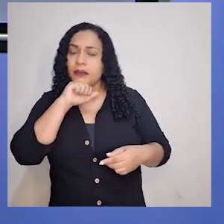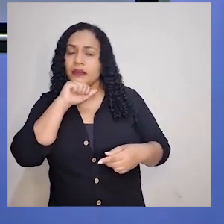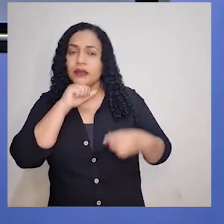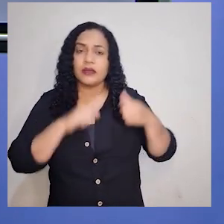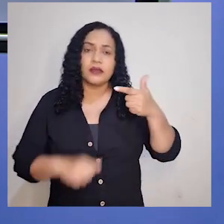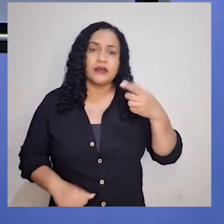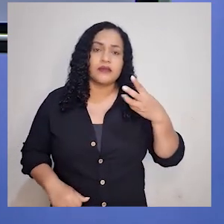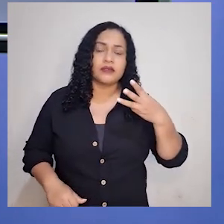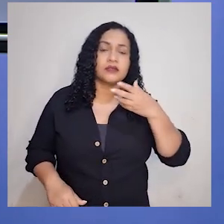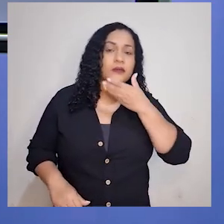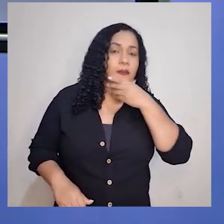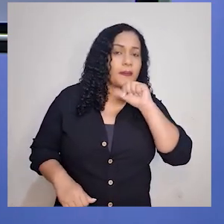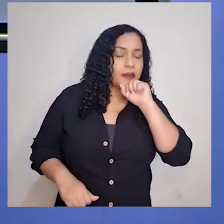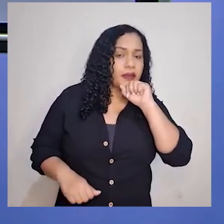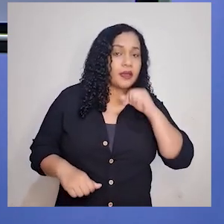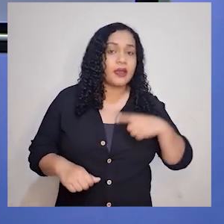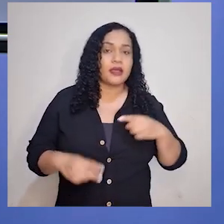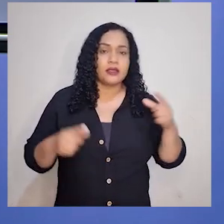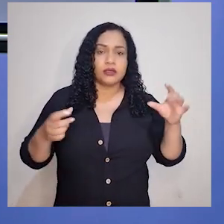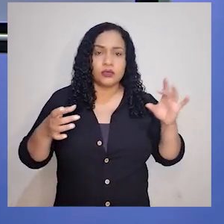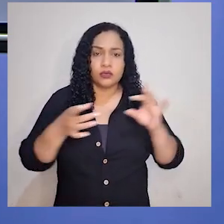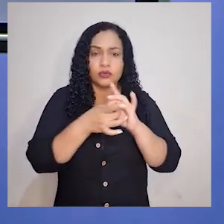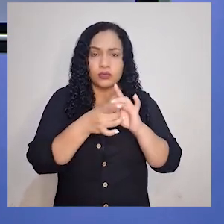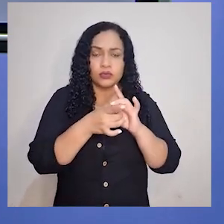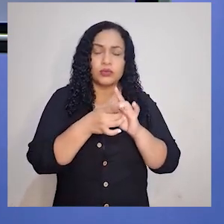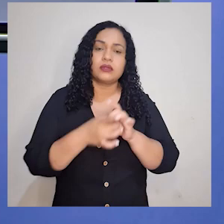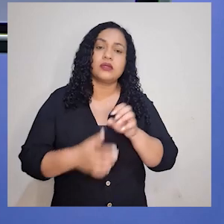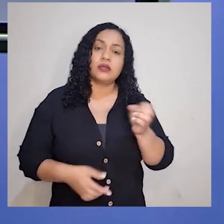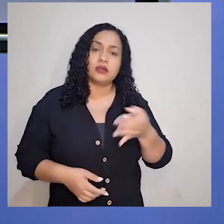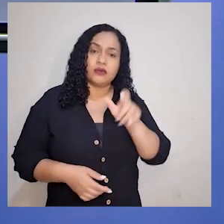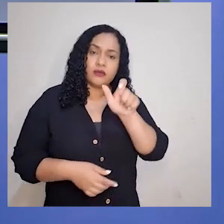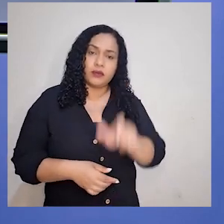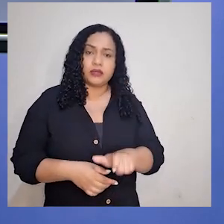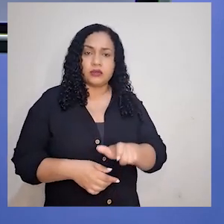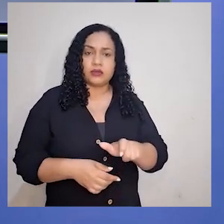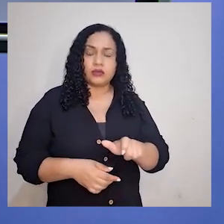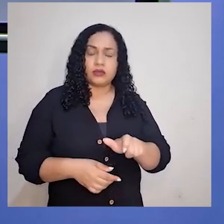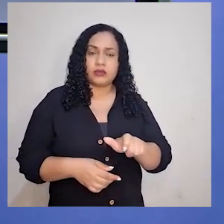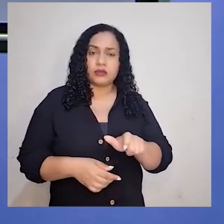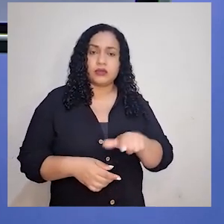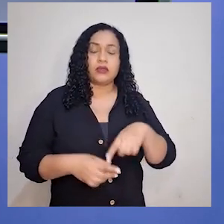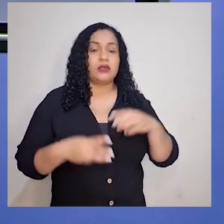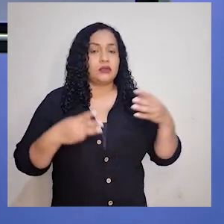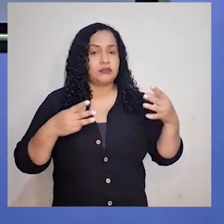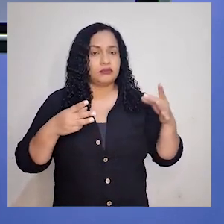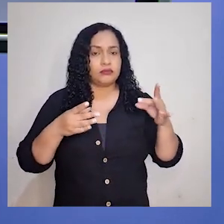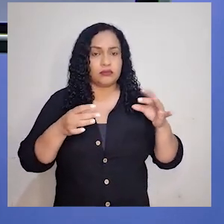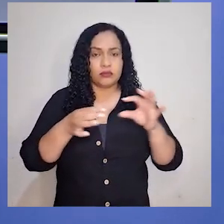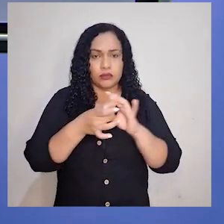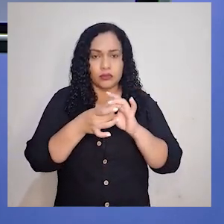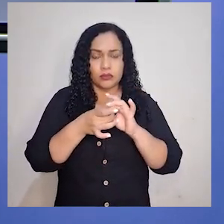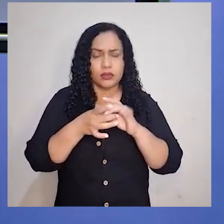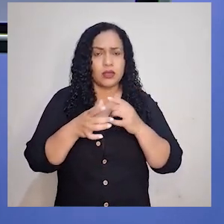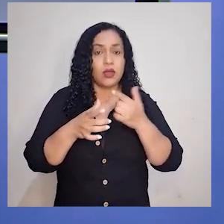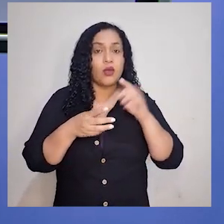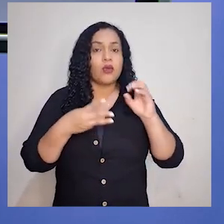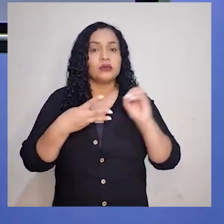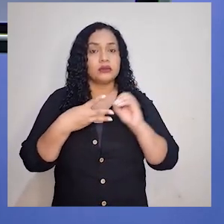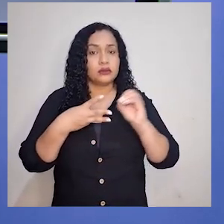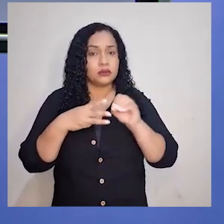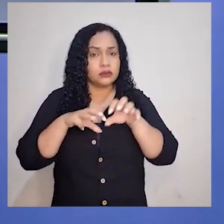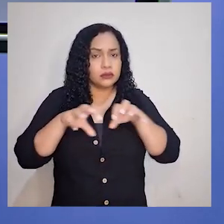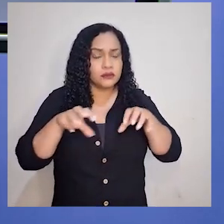23 cromossomos da mãe. Aí nós temos a formação de um indivíduo com 46 cromossomos. Todas as células que se dividem